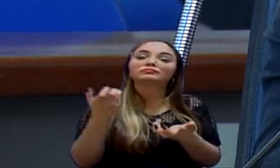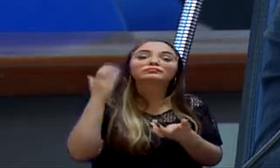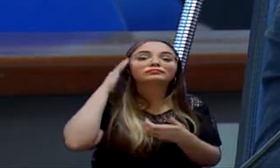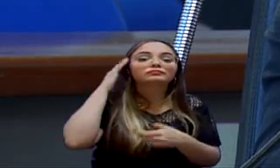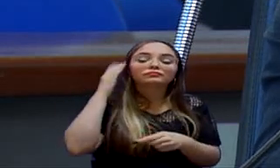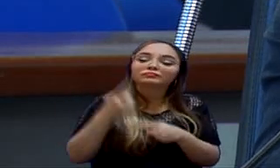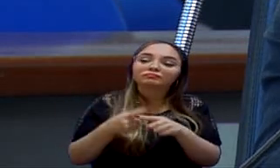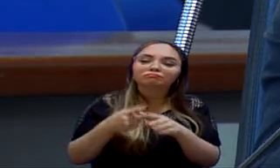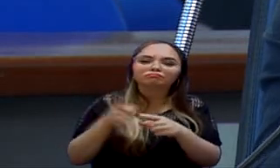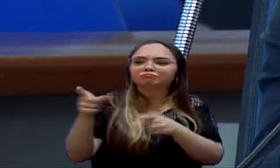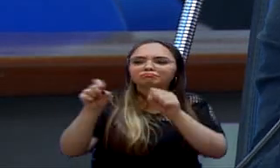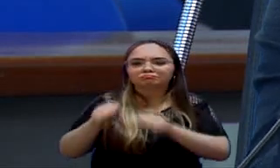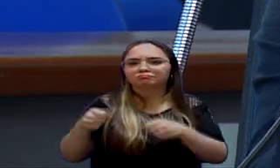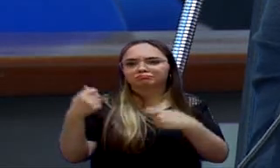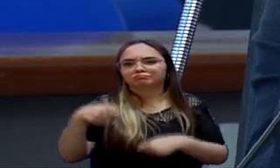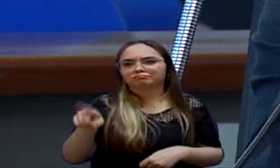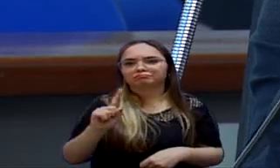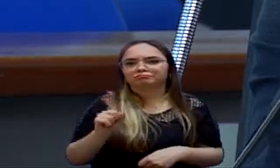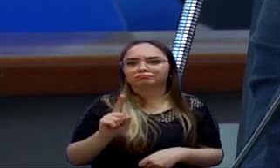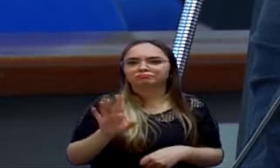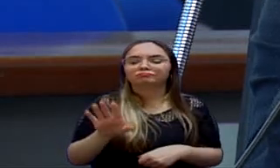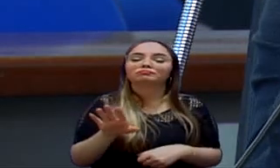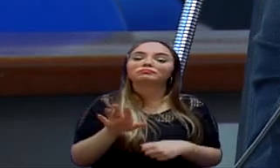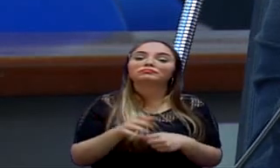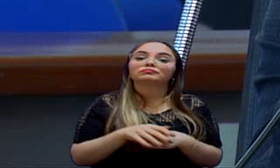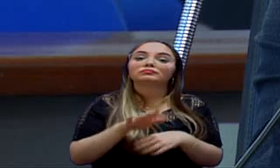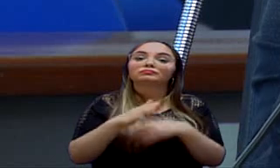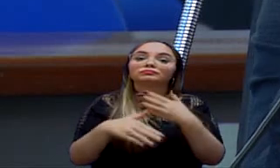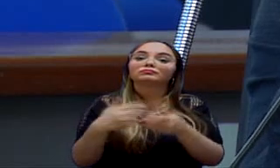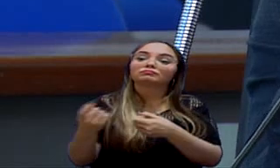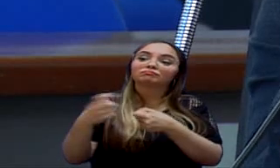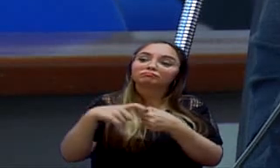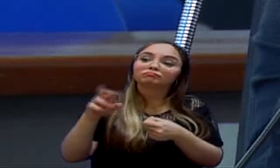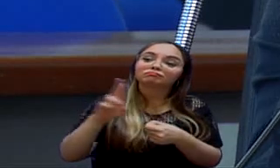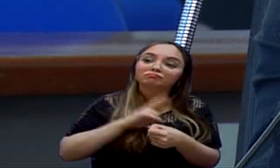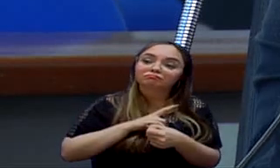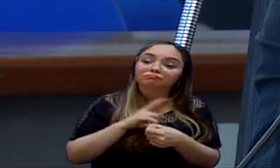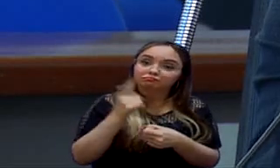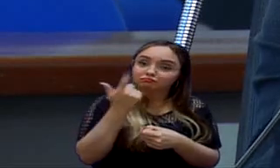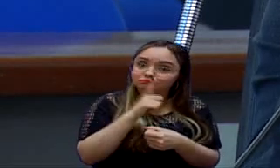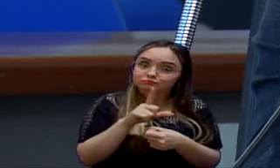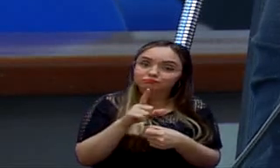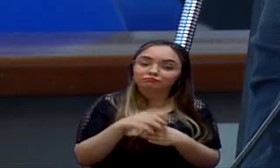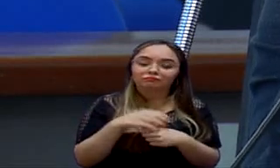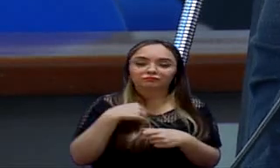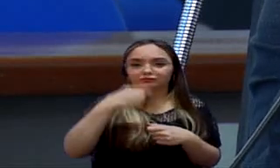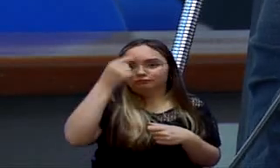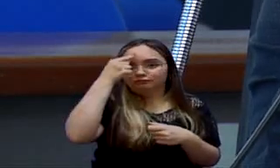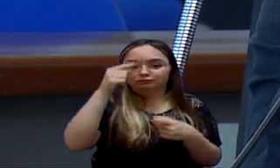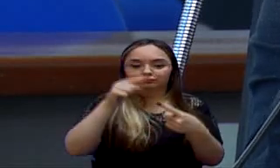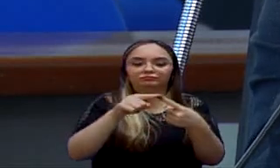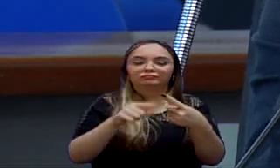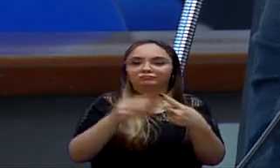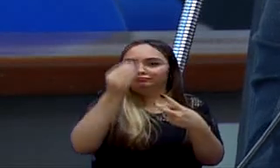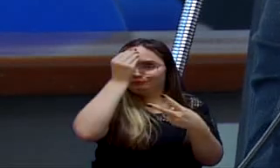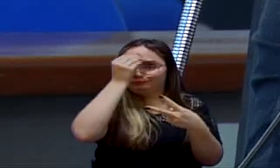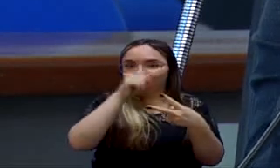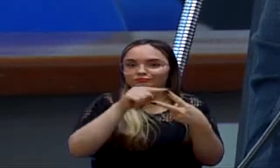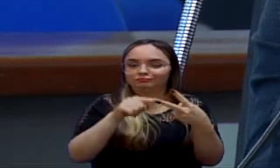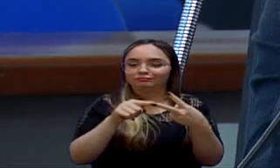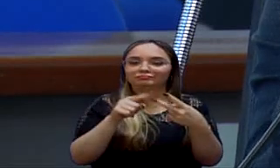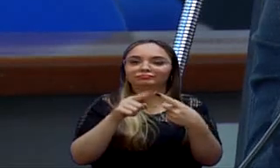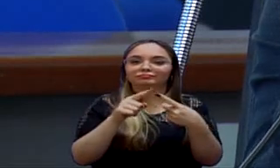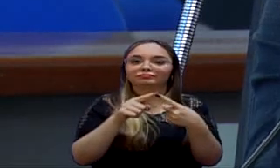o motivo porque ele não precisa justificar os que tem nos retornado eu lembro de dois casos muito específicos né uma delas é